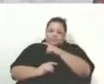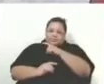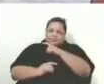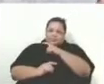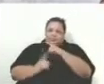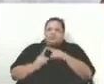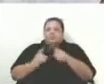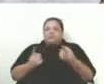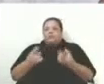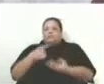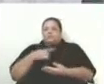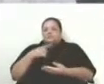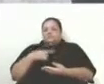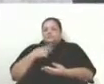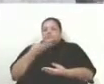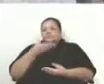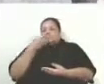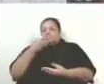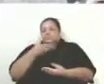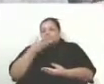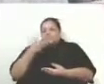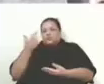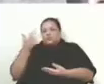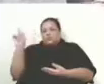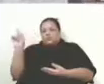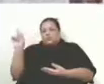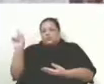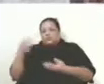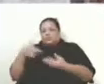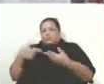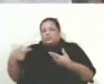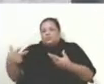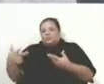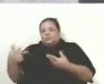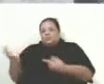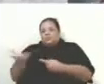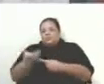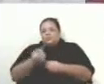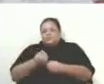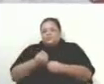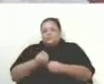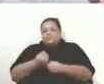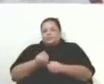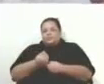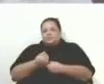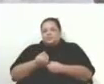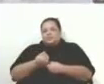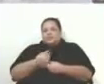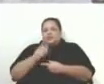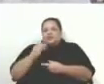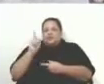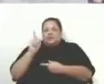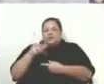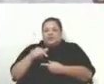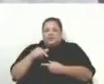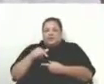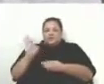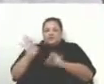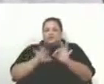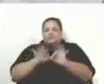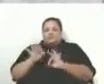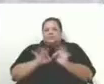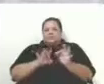certeza, alguma facilidade em outro mecanismo de habilidade. Esse desenho, esses